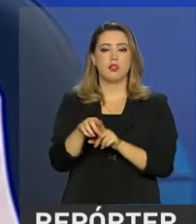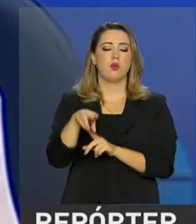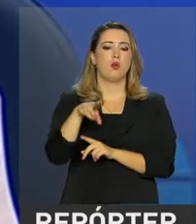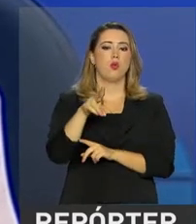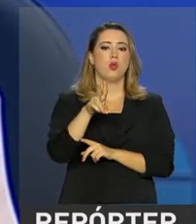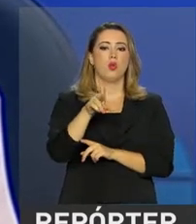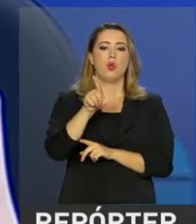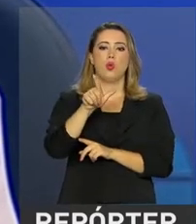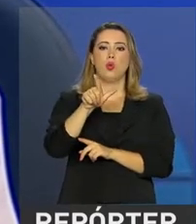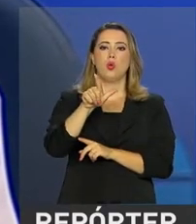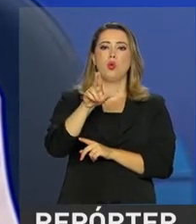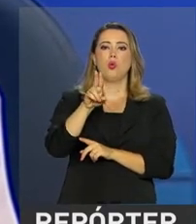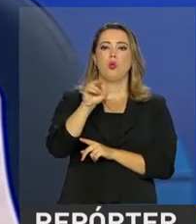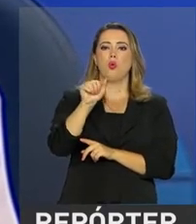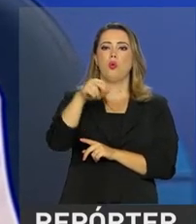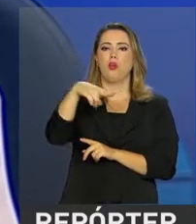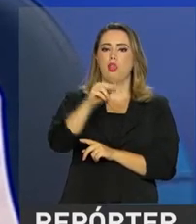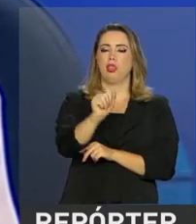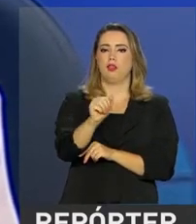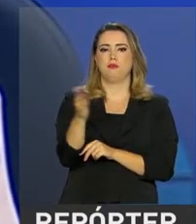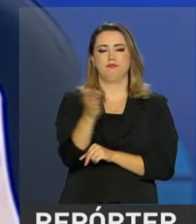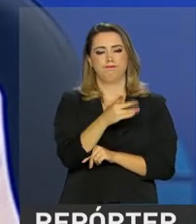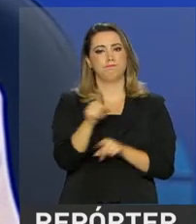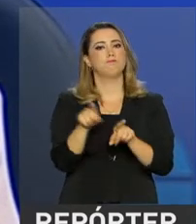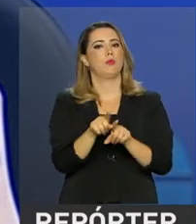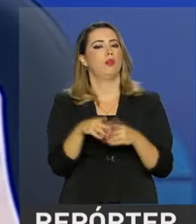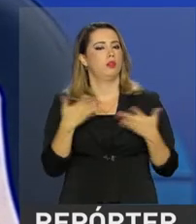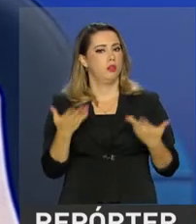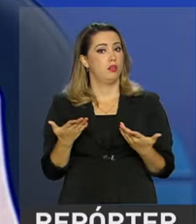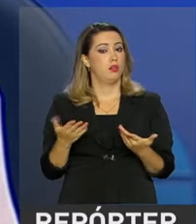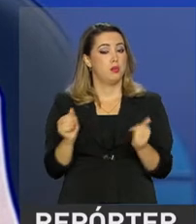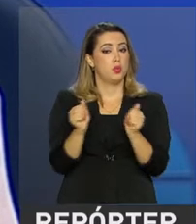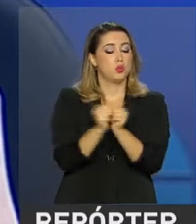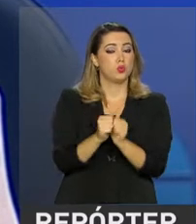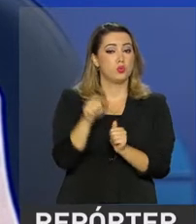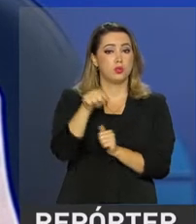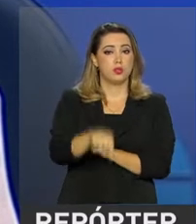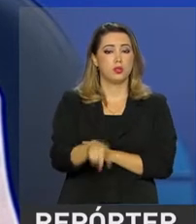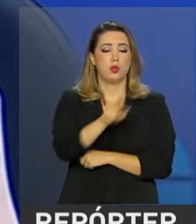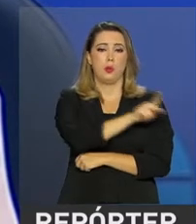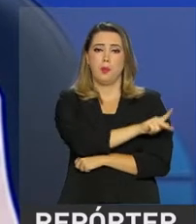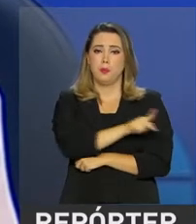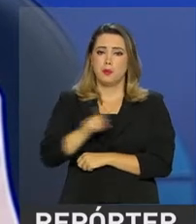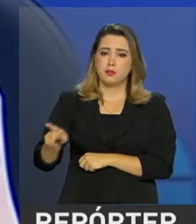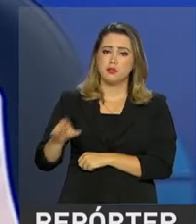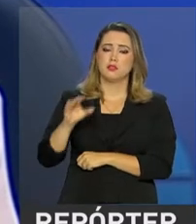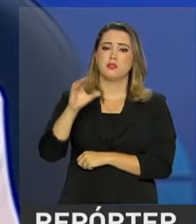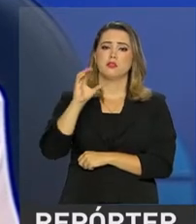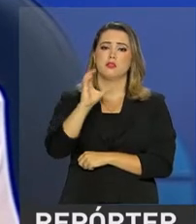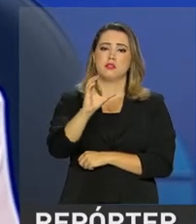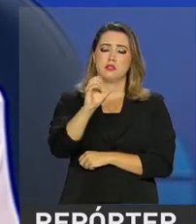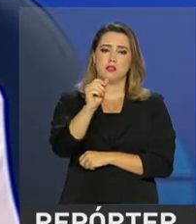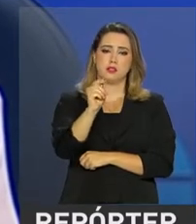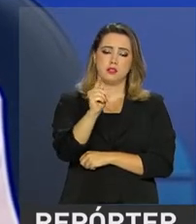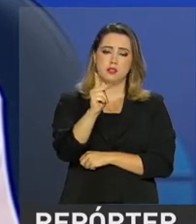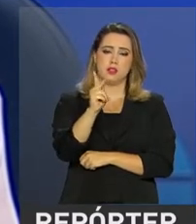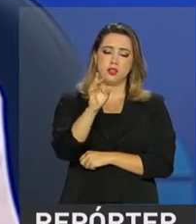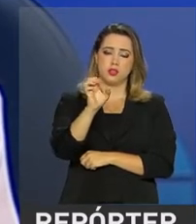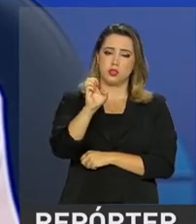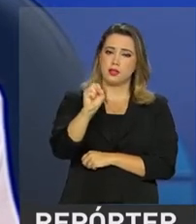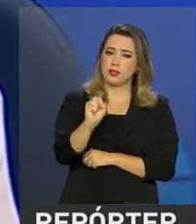Soares. Resisto à presença do presidente da CAPES, professor Abílio Baeta